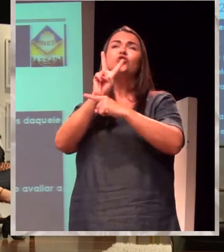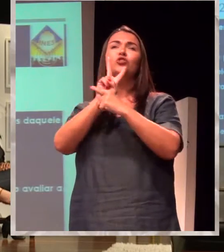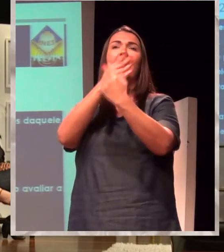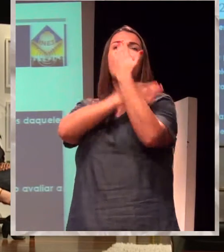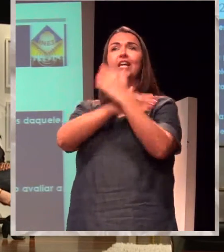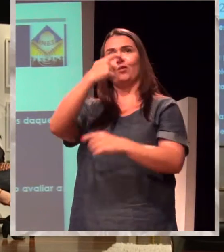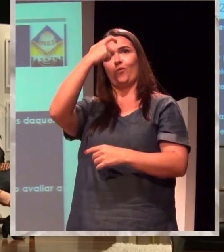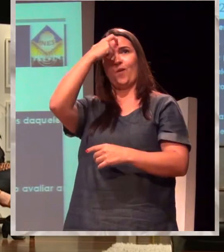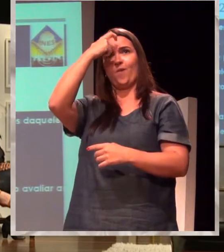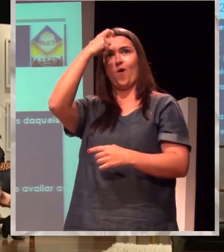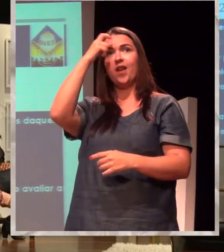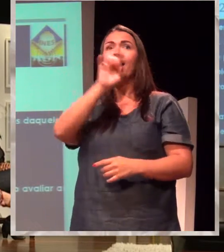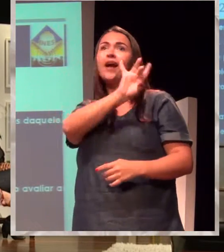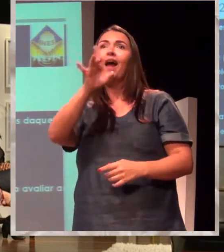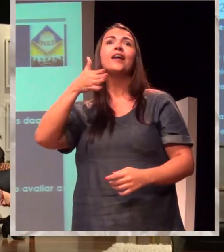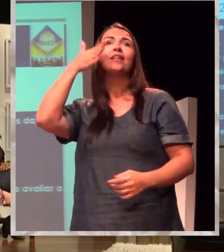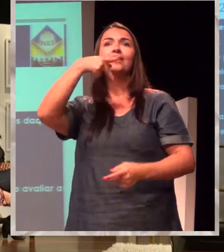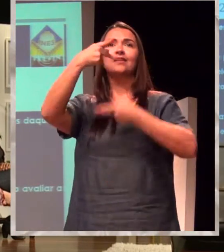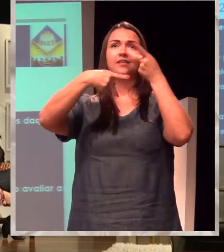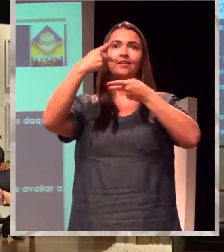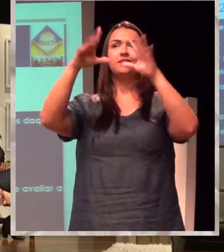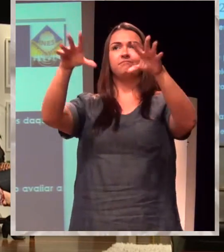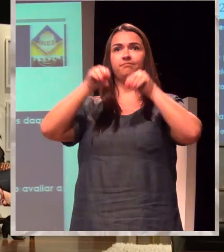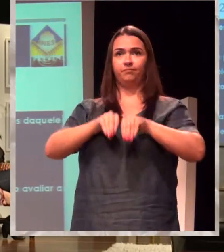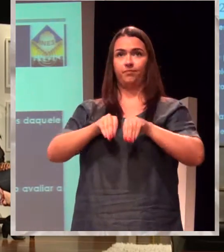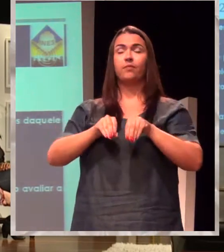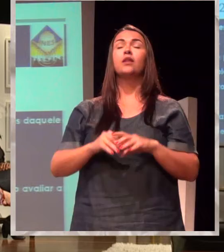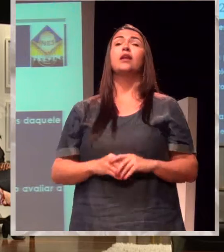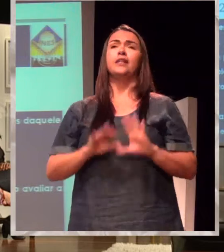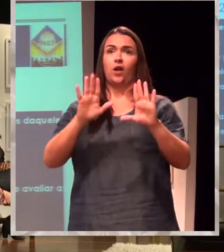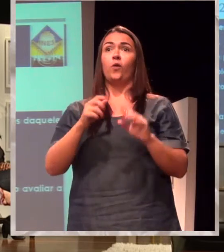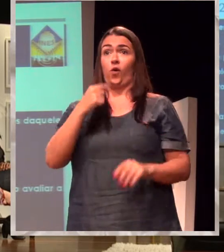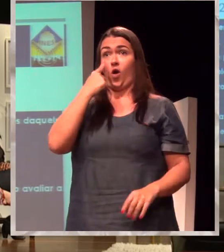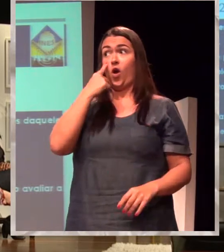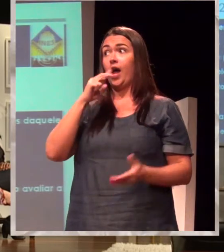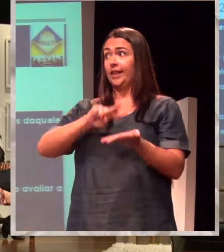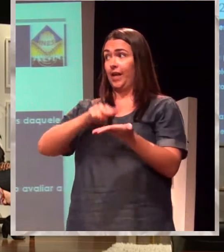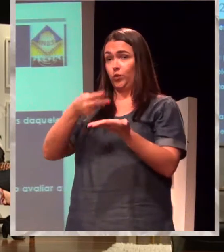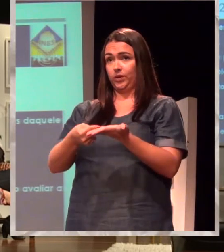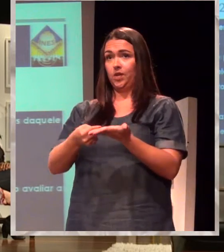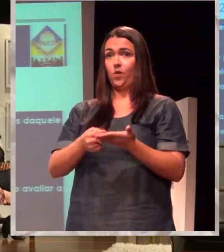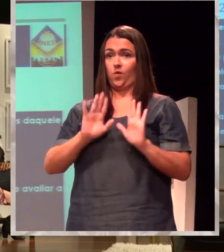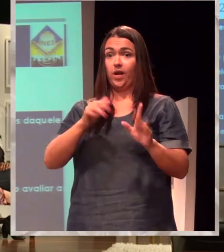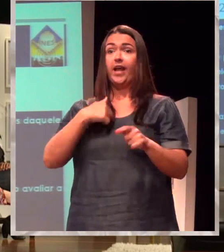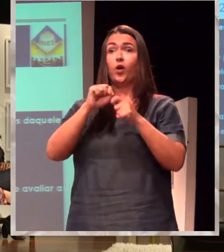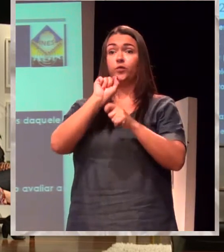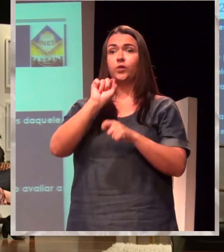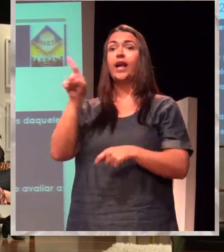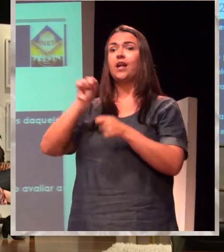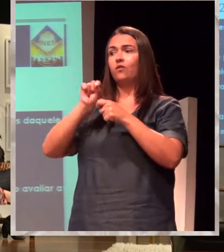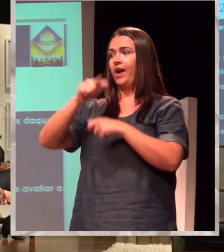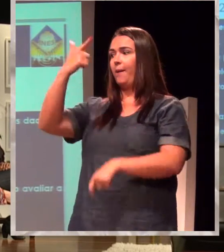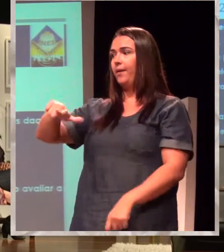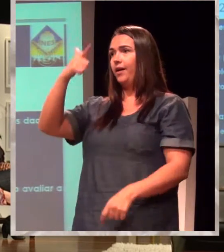dizeres. Só para citar um exemplo, a tradução, eu fiz assim, por exemplo, quando ele repete o sinal, o número